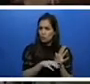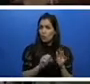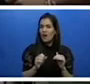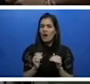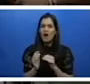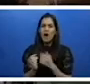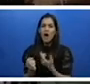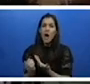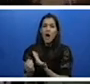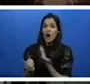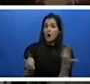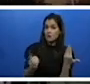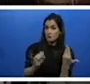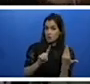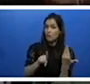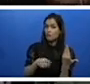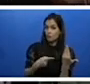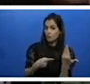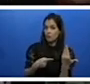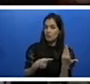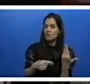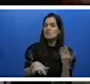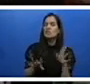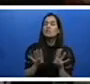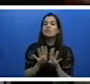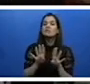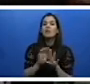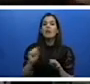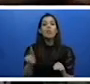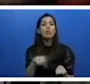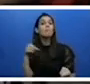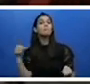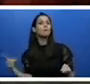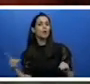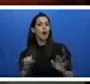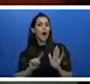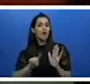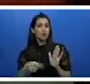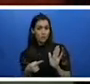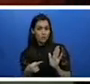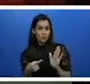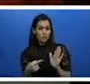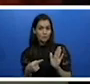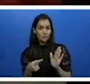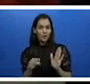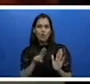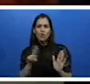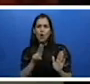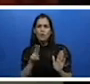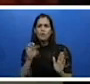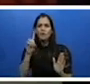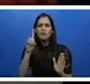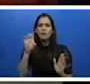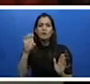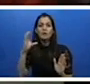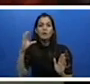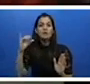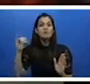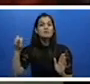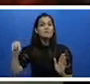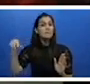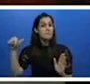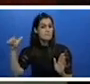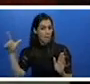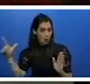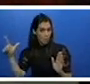vírgula, após a vírgula é a parte decimal. E aí, para vocês se familiarizarem, a gente falou do dinheiro,